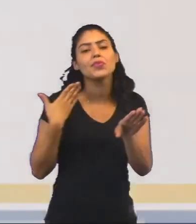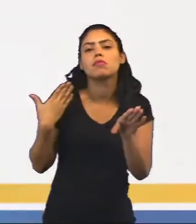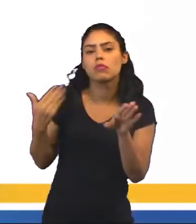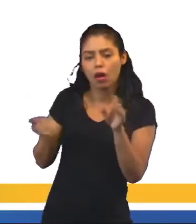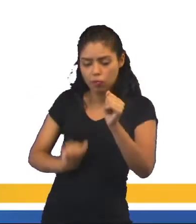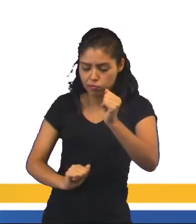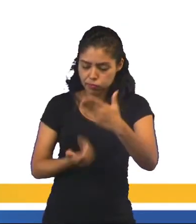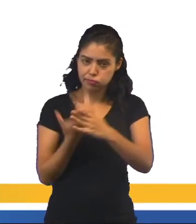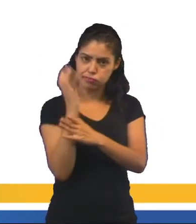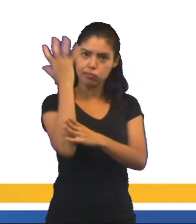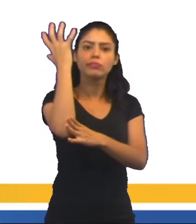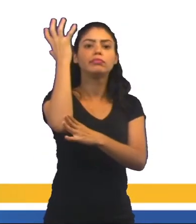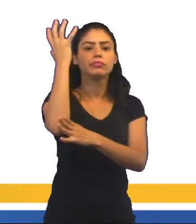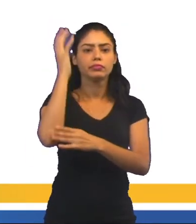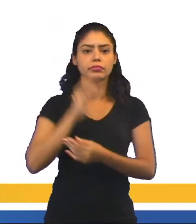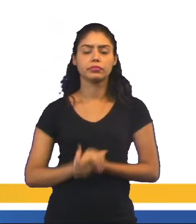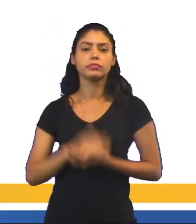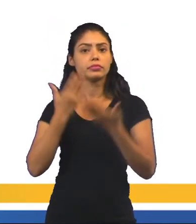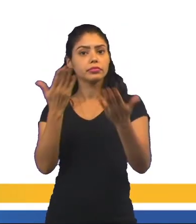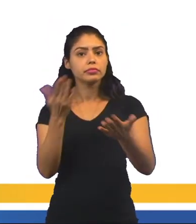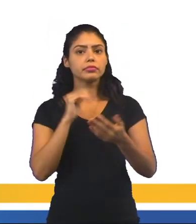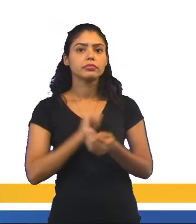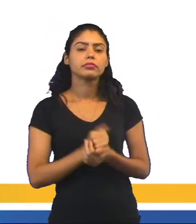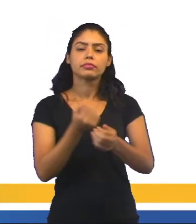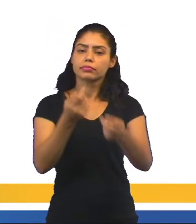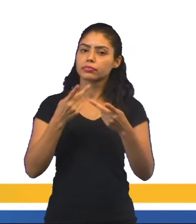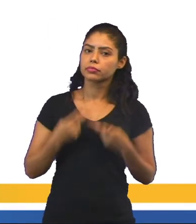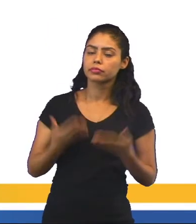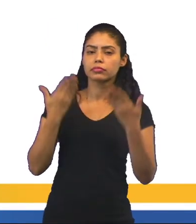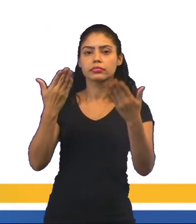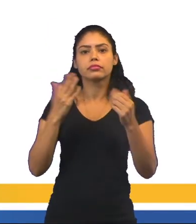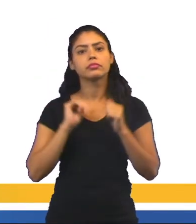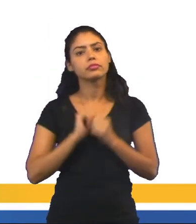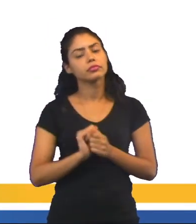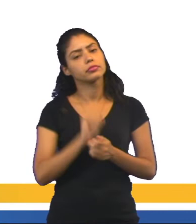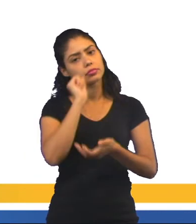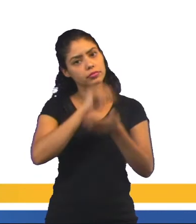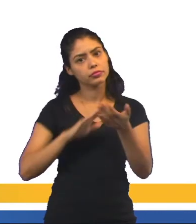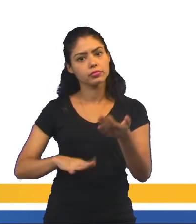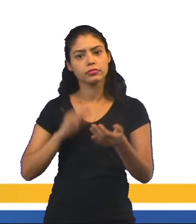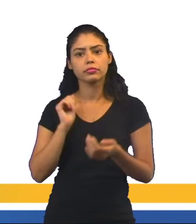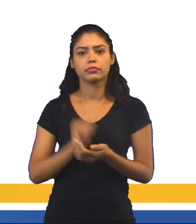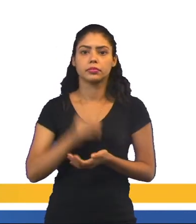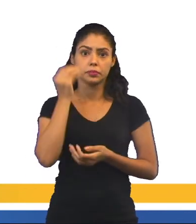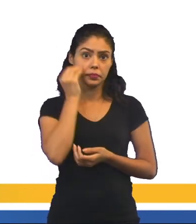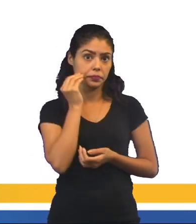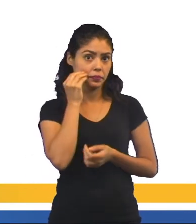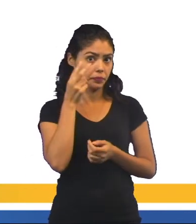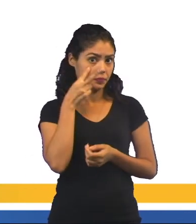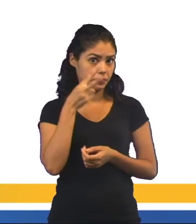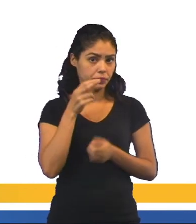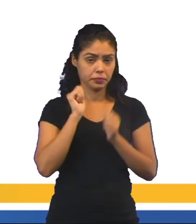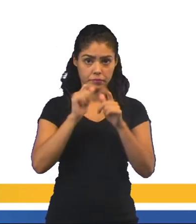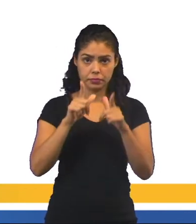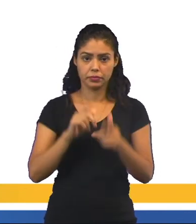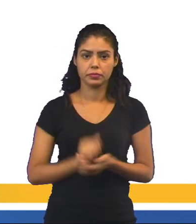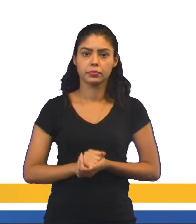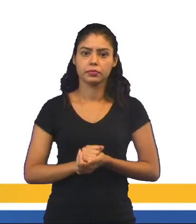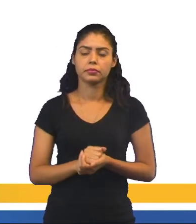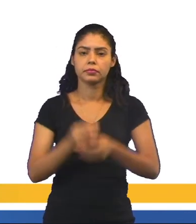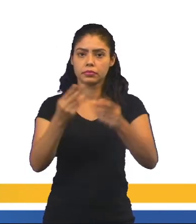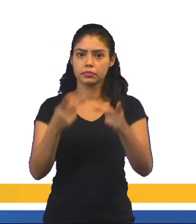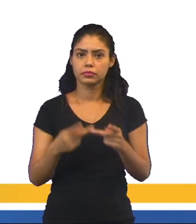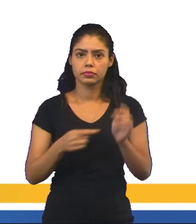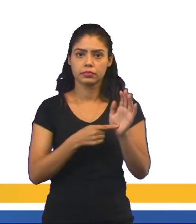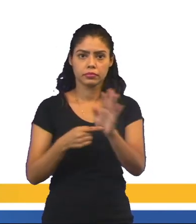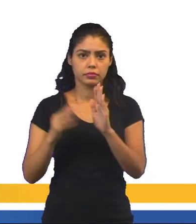formação ou crescimento das árvores. E aí eu convido você para o Exercitando. Presta bem atenção na questão. Está convidado